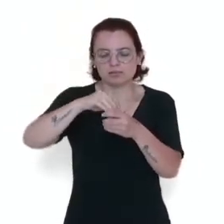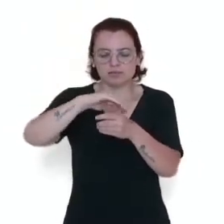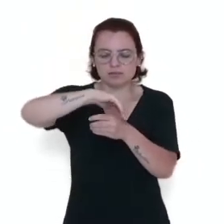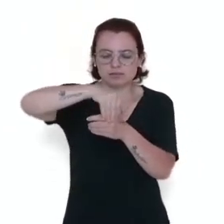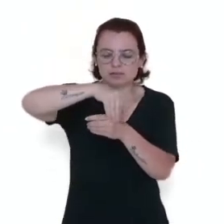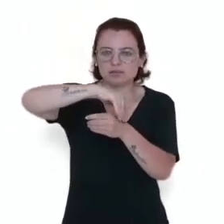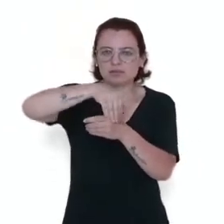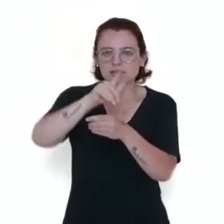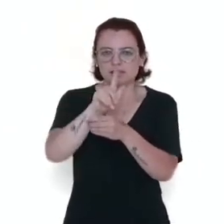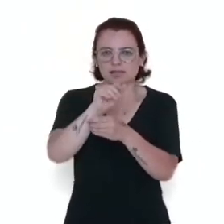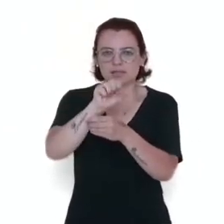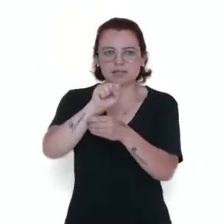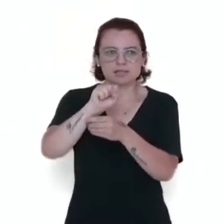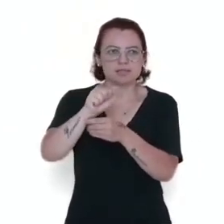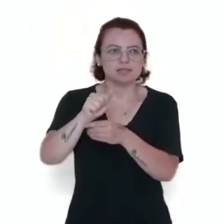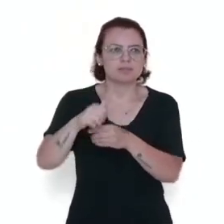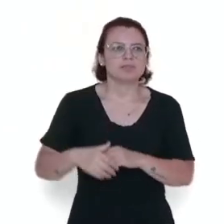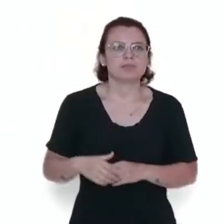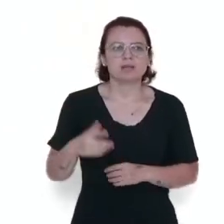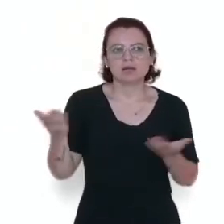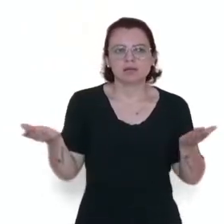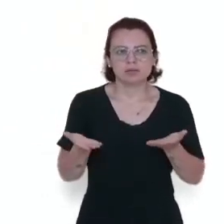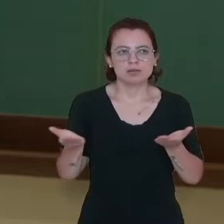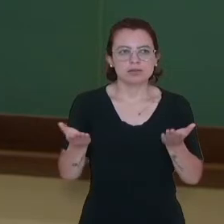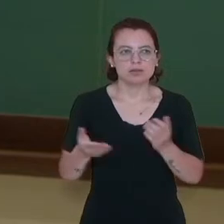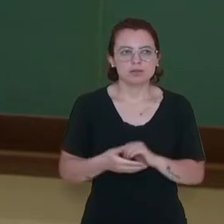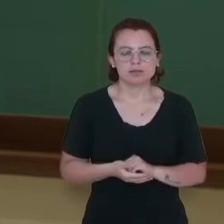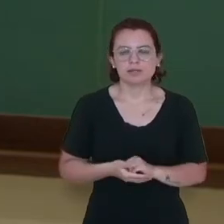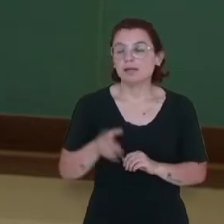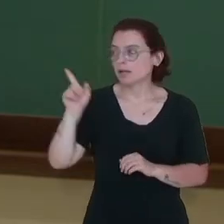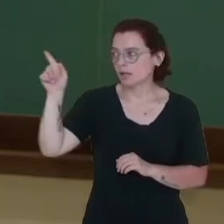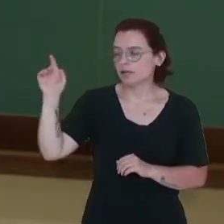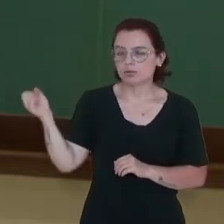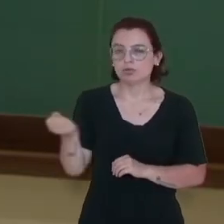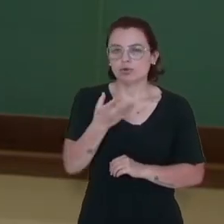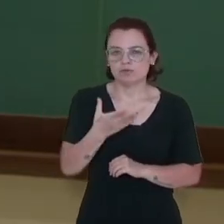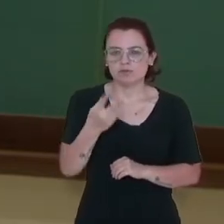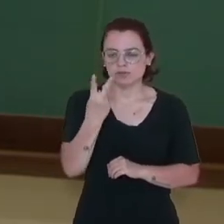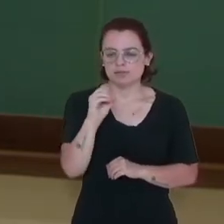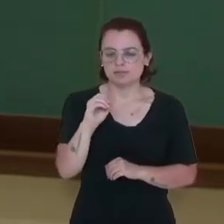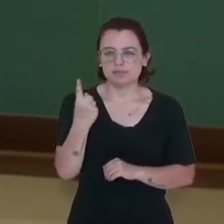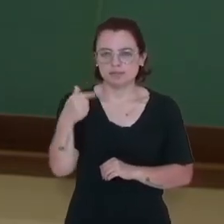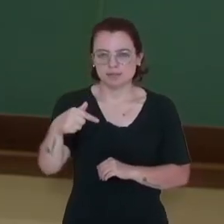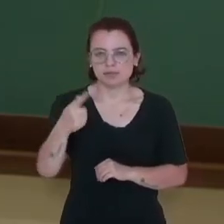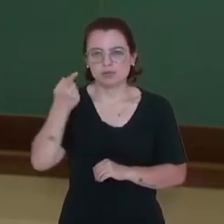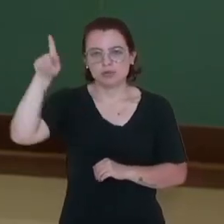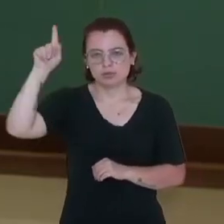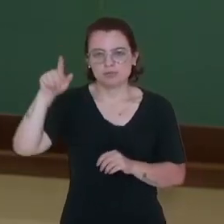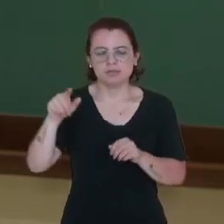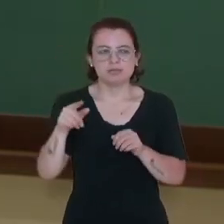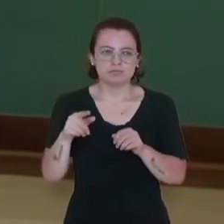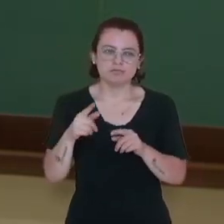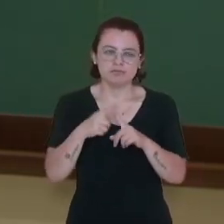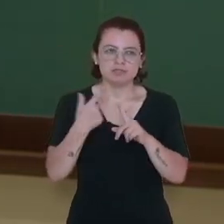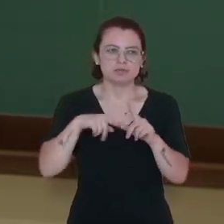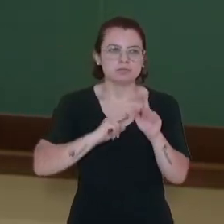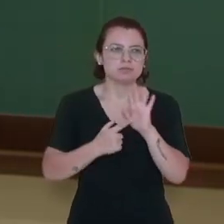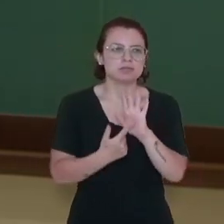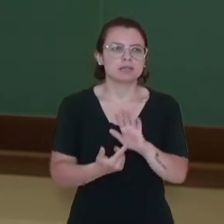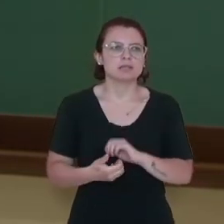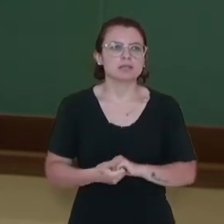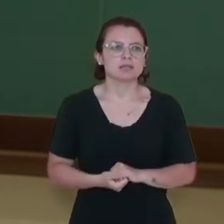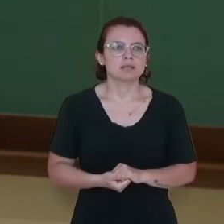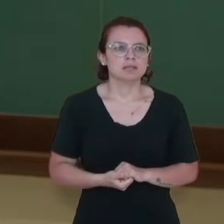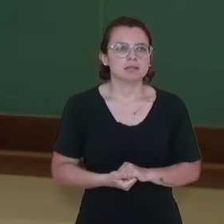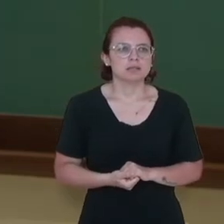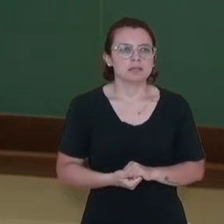exemplo, tá bom? Então essa é a configuração atual, então em 2017, a última vez que nós mostramos ali, tá bom?